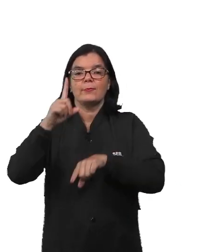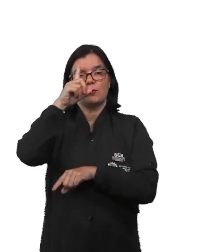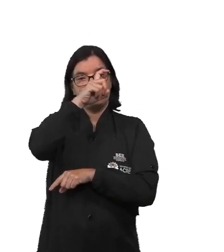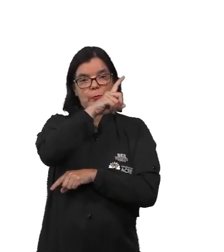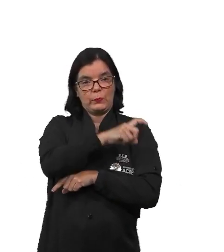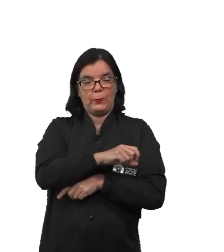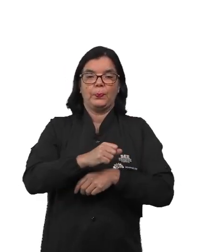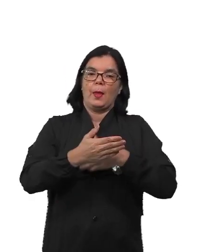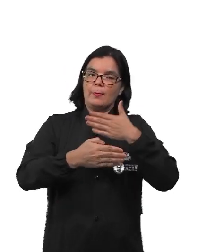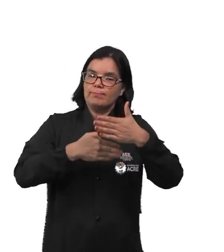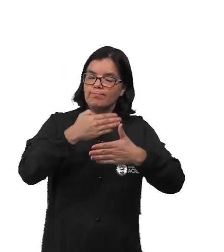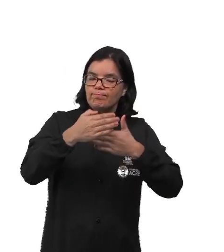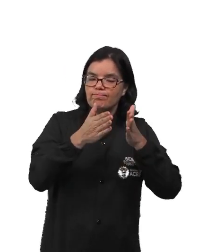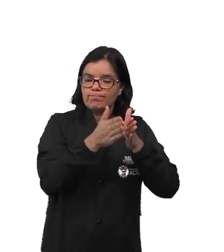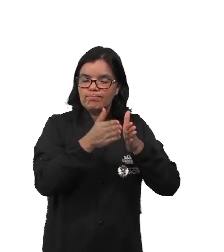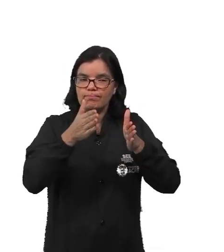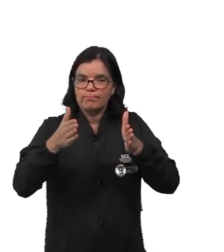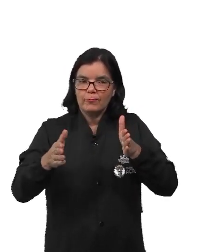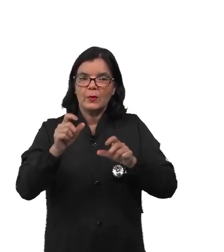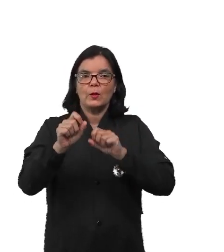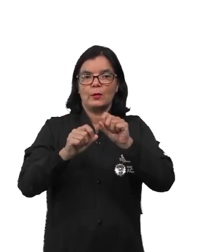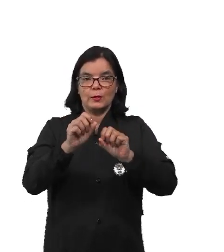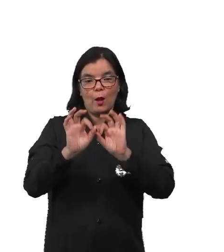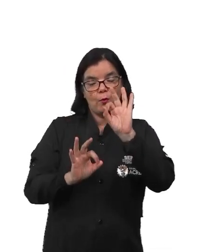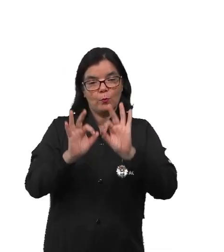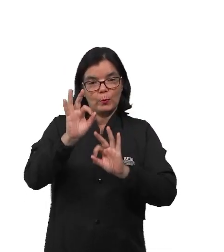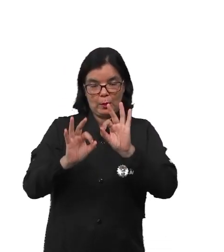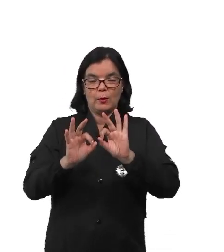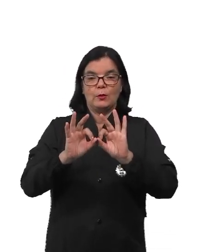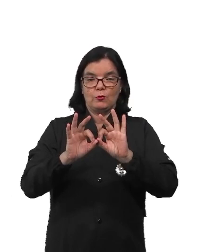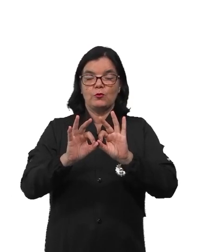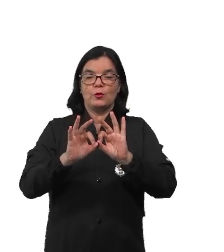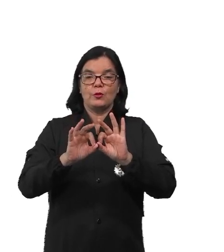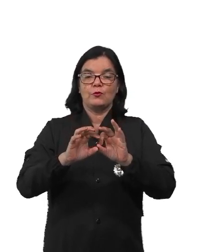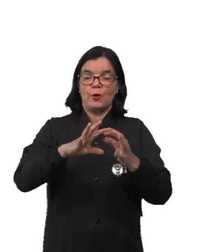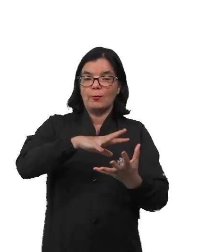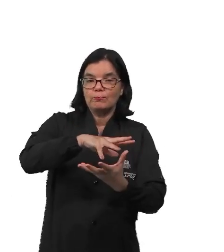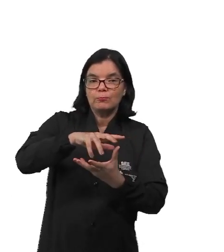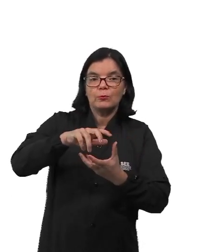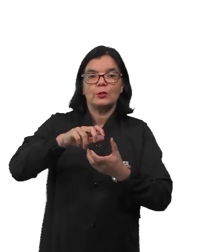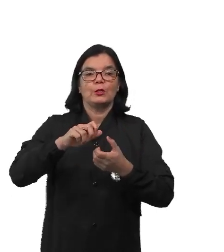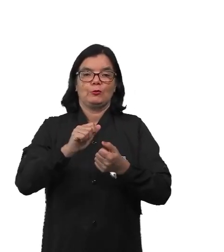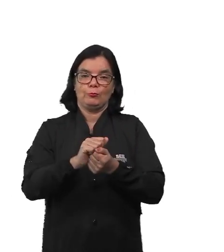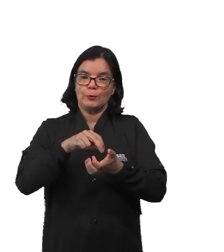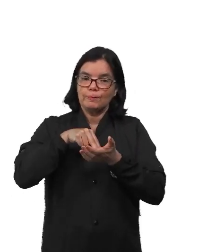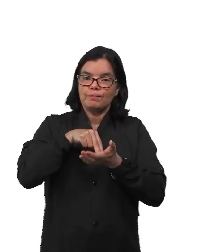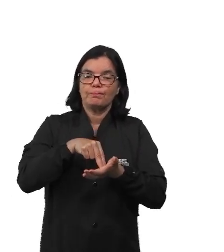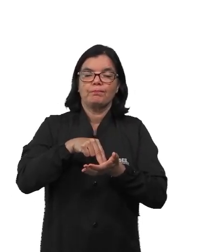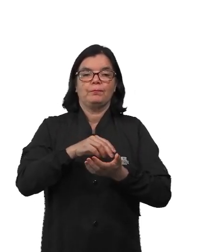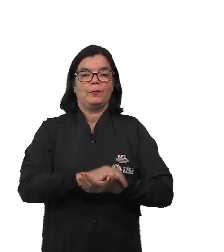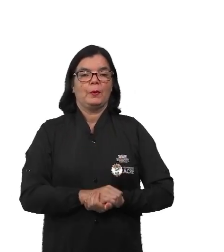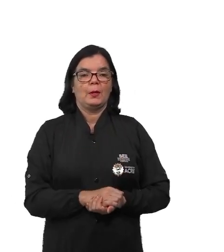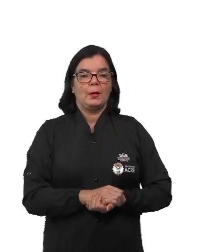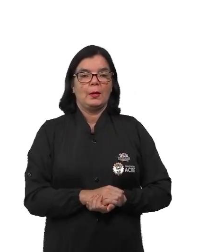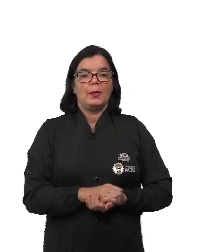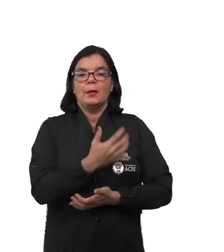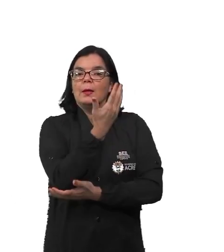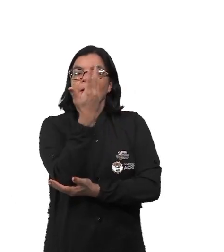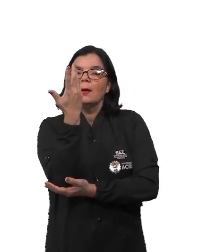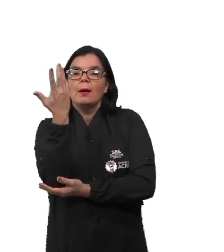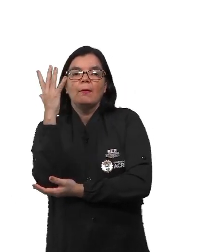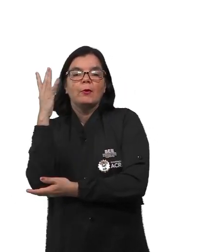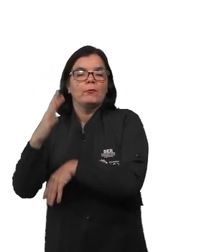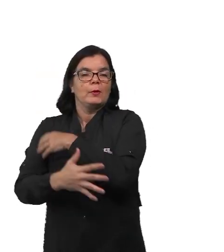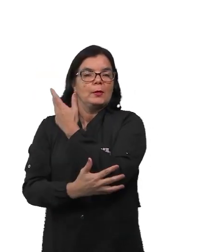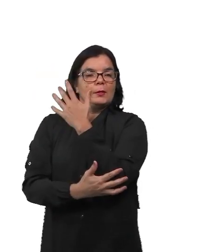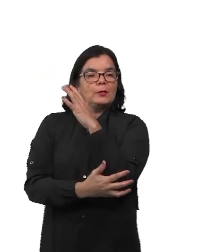complexidade. A progressão dessas etapas leva à formação de ecossistemas mais maduros e estáveis. Pessoal, a floresta, né,